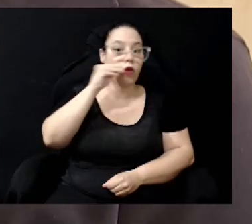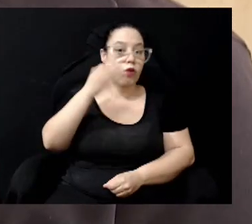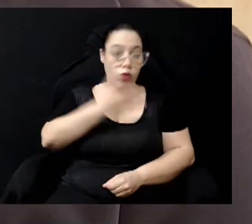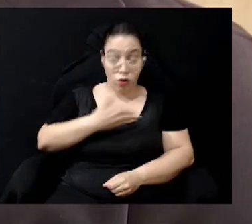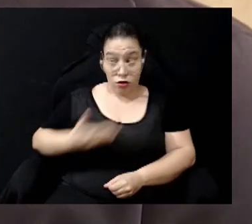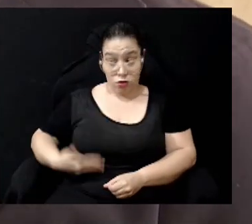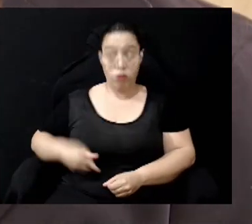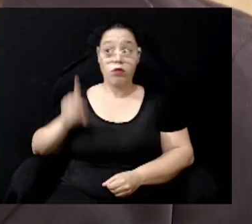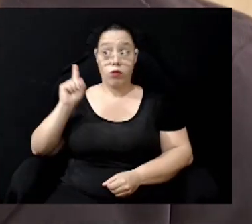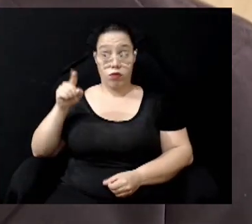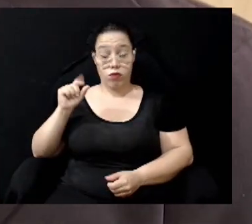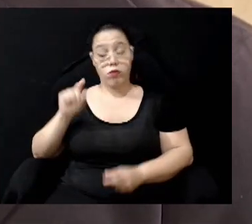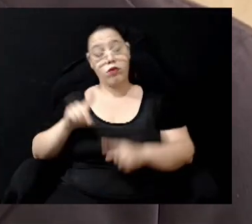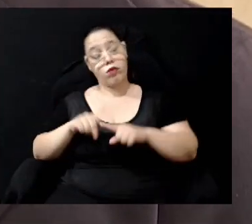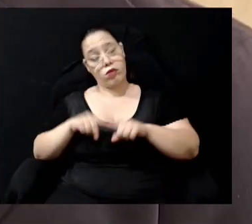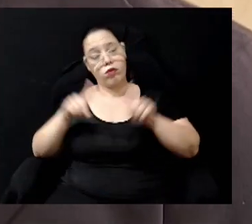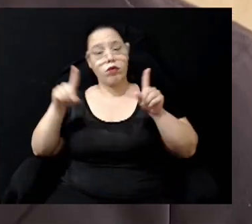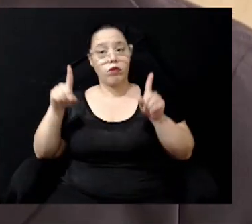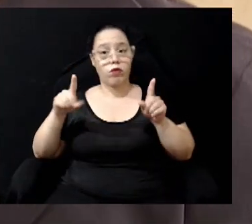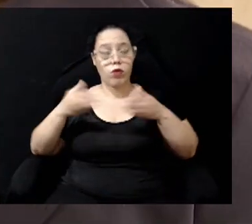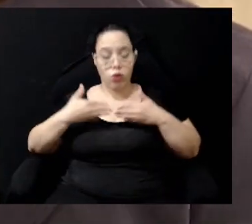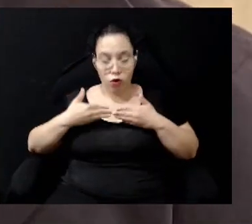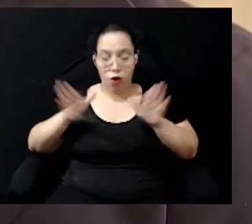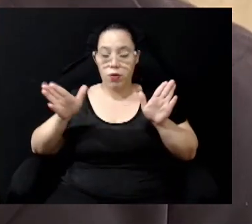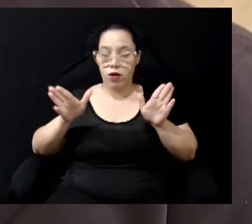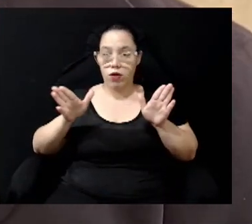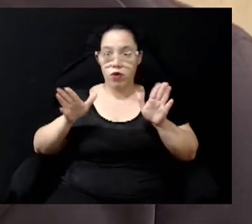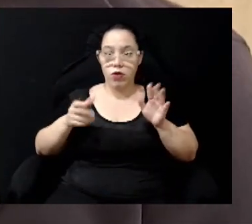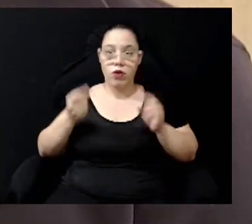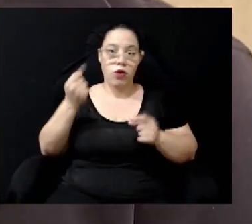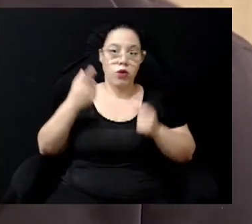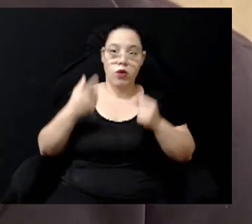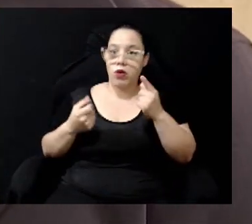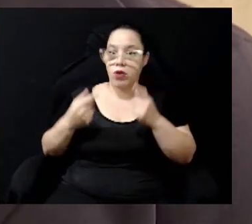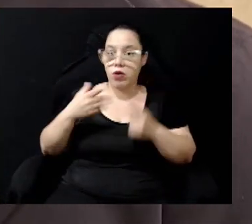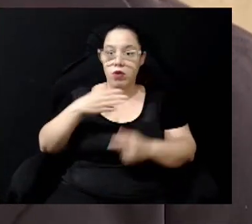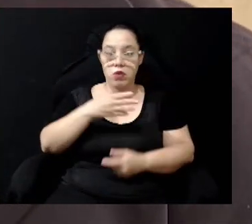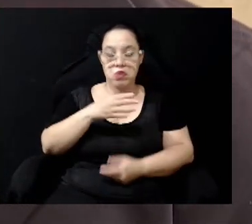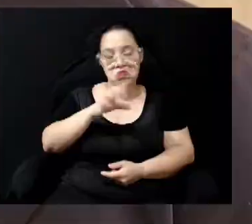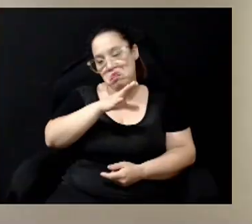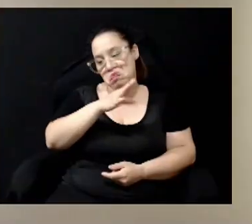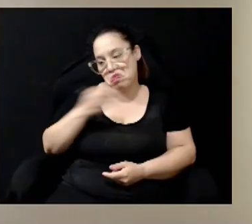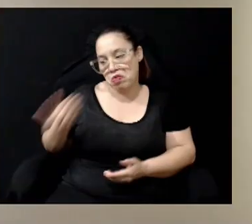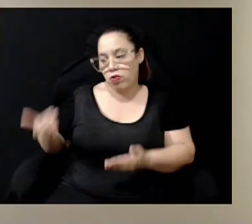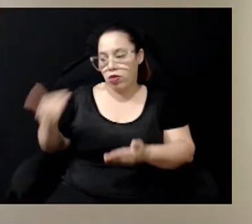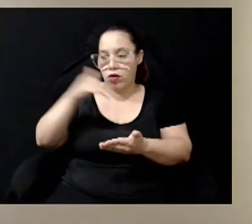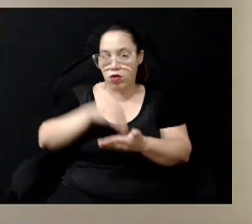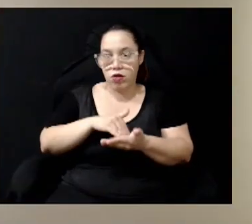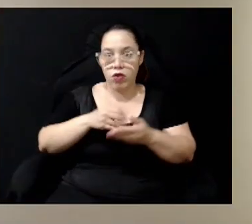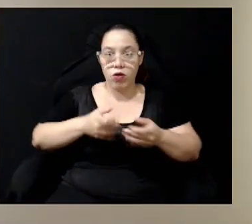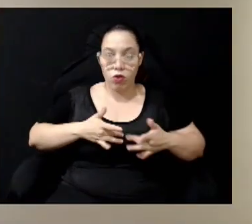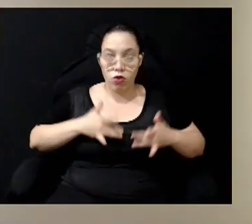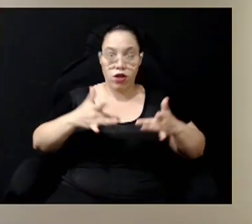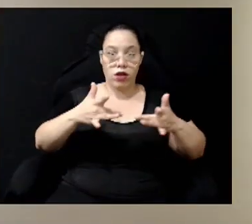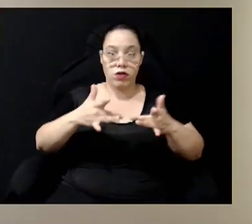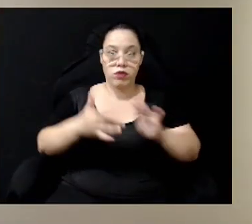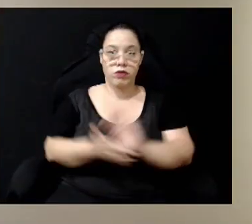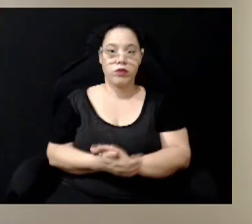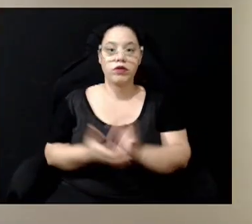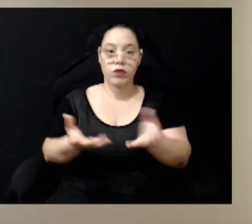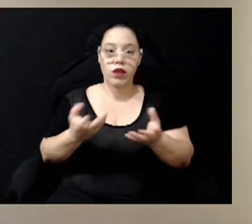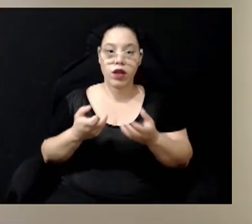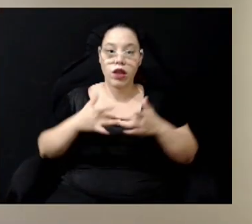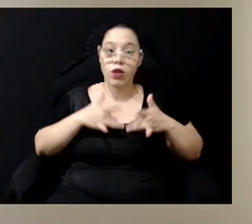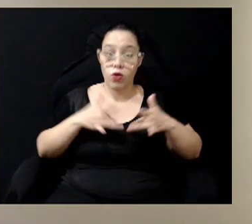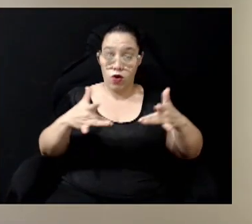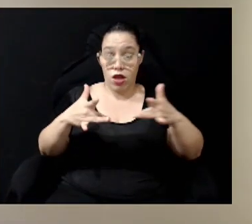Porém, como é um espaço aberto, qualquer munícipe pode vir e fazer a sua doação. Para quem quiser doar as tampinhas, o